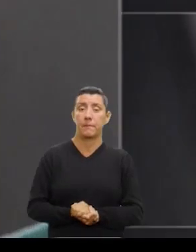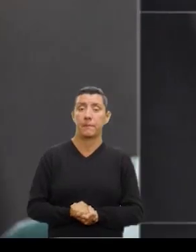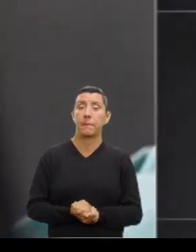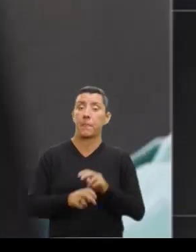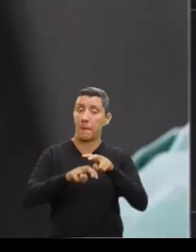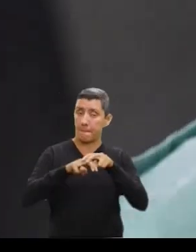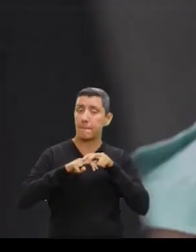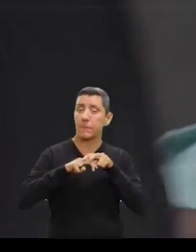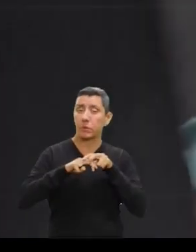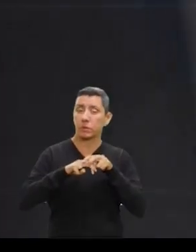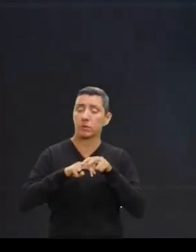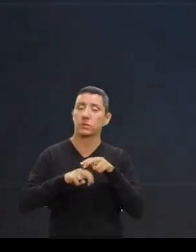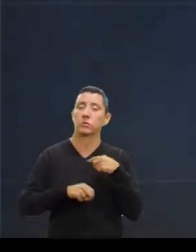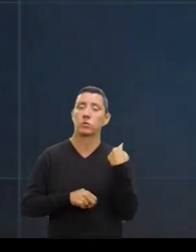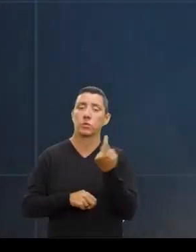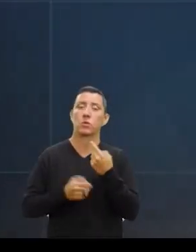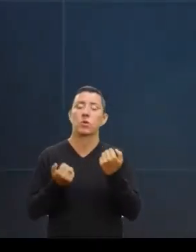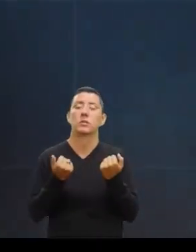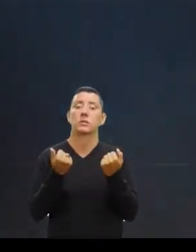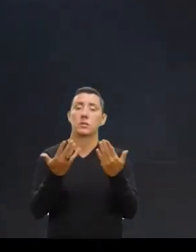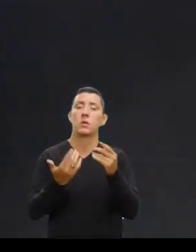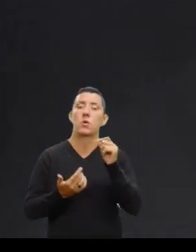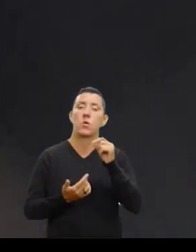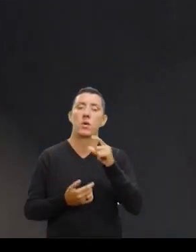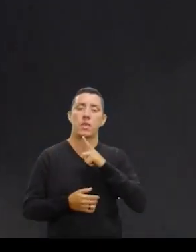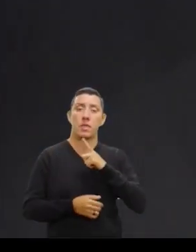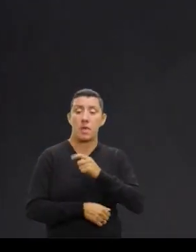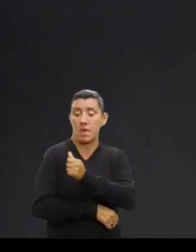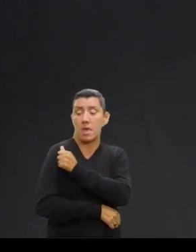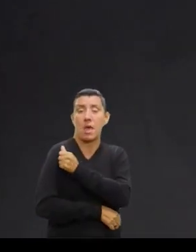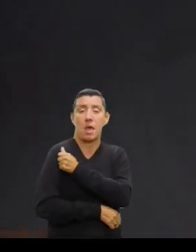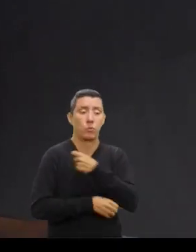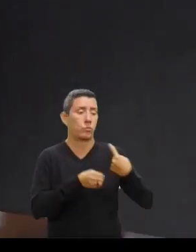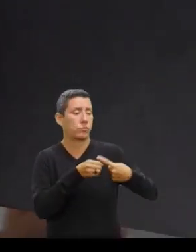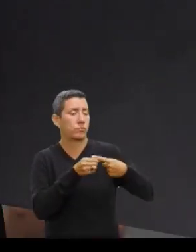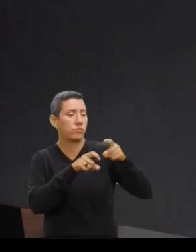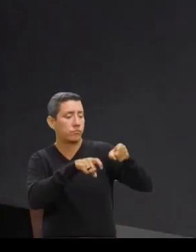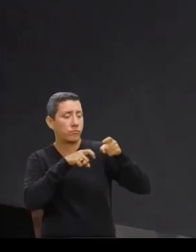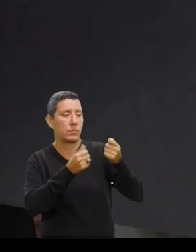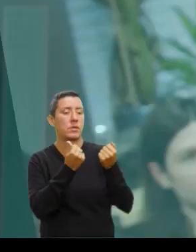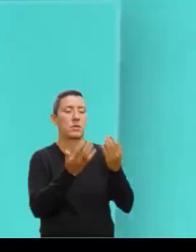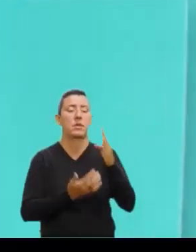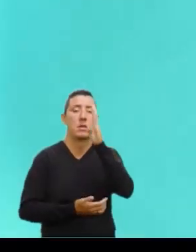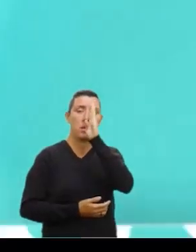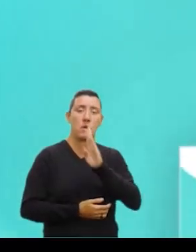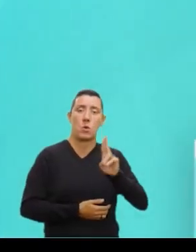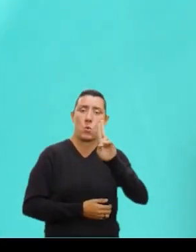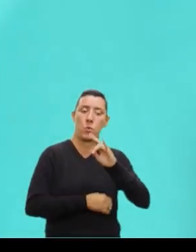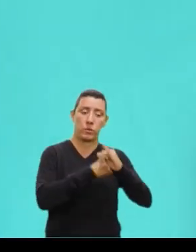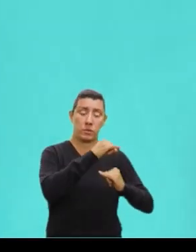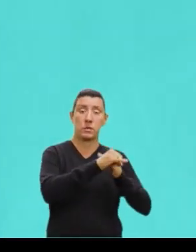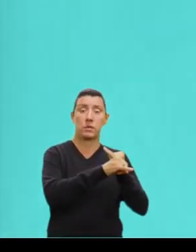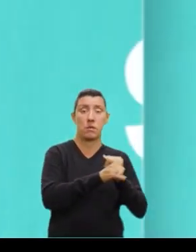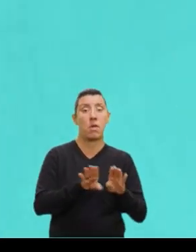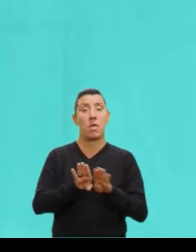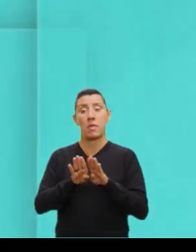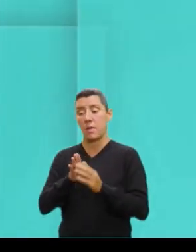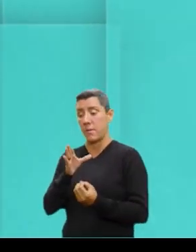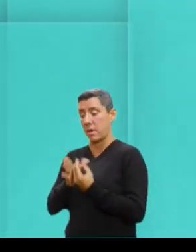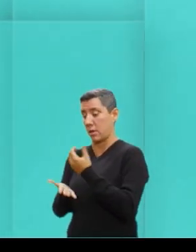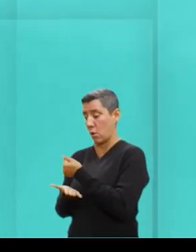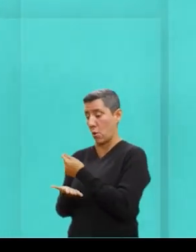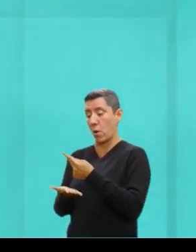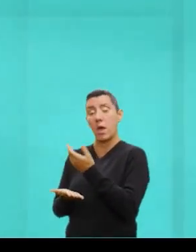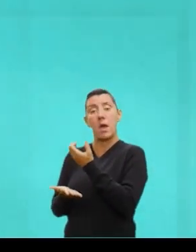Por isso, doamos acesso à internet para alunos nas áreas rurais brasileiras. E criamos o StorySign, um aplicativo